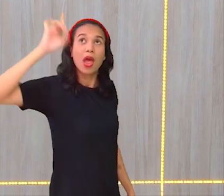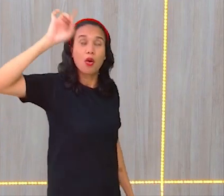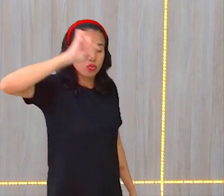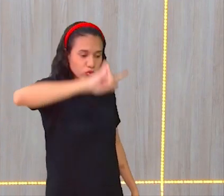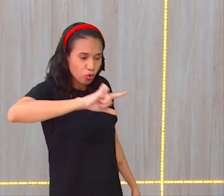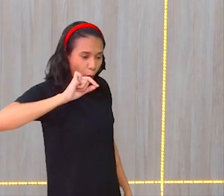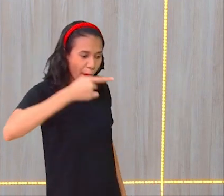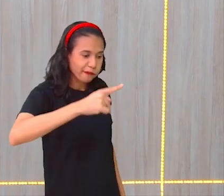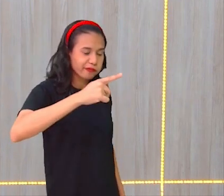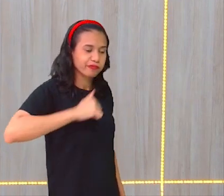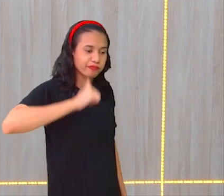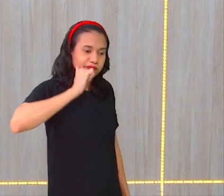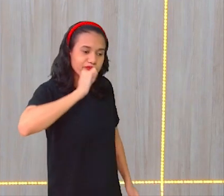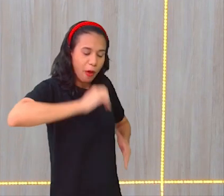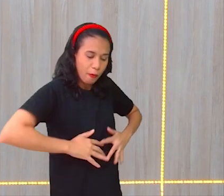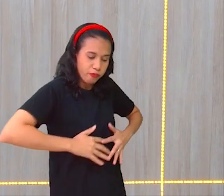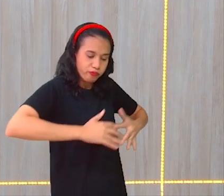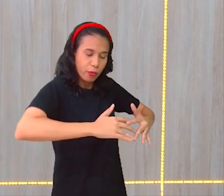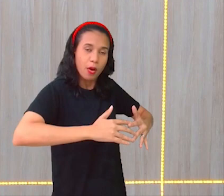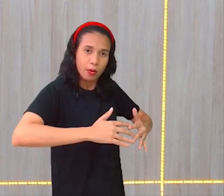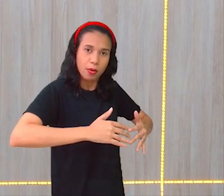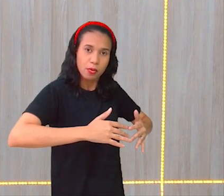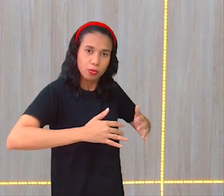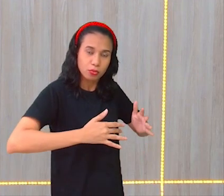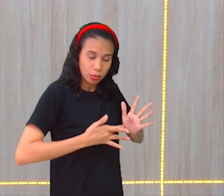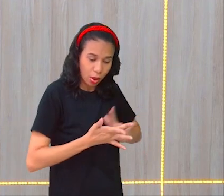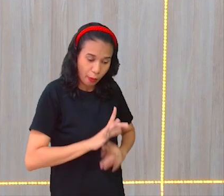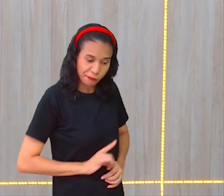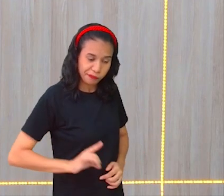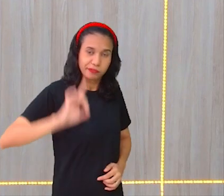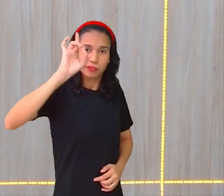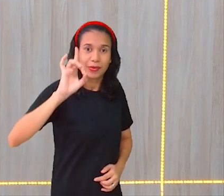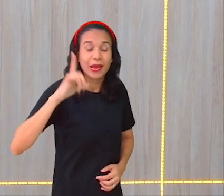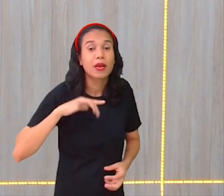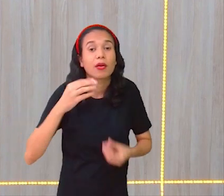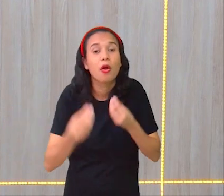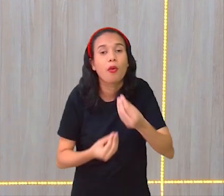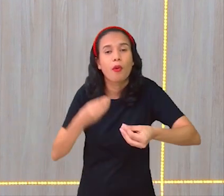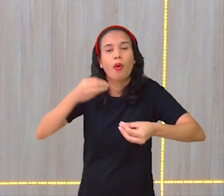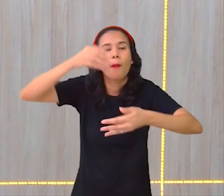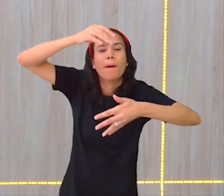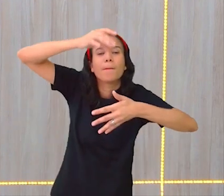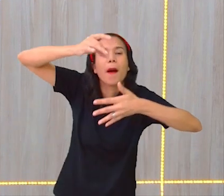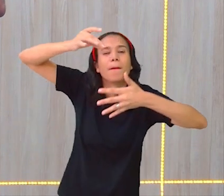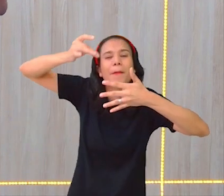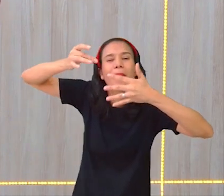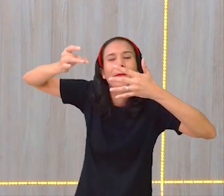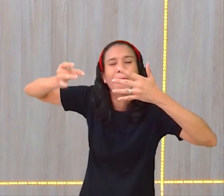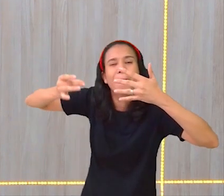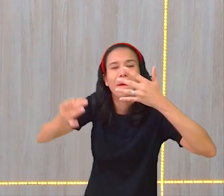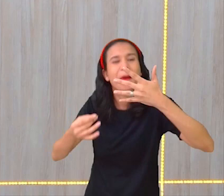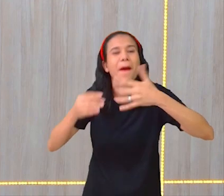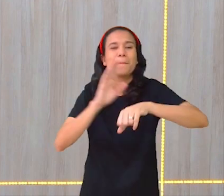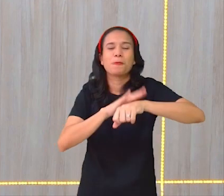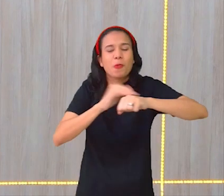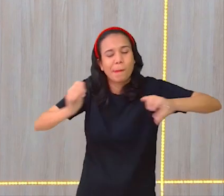a mãe do Filho de Deus, né? E essa obra, ela é cheia de detalhes que vão enriquecer, né, esse